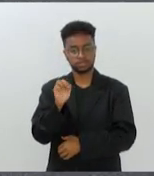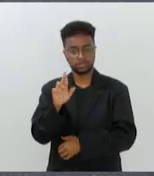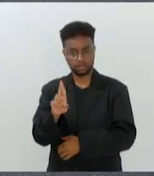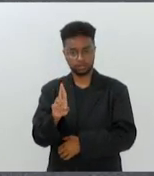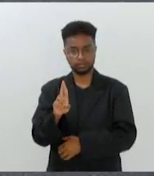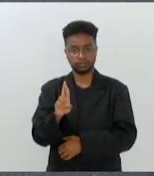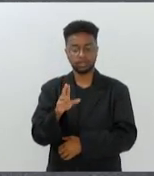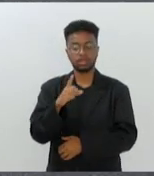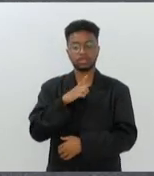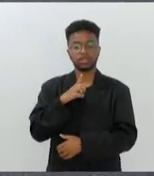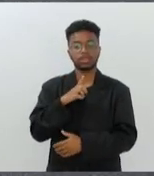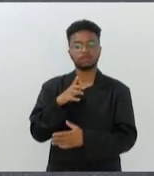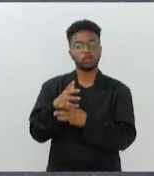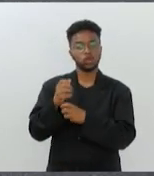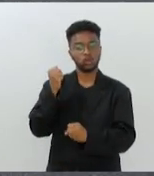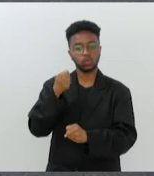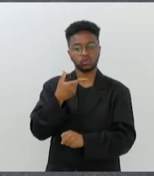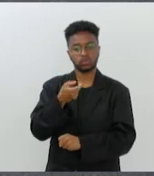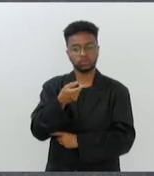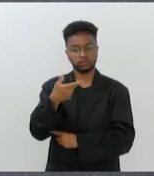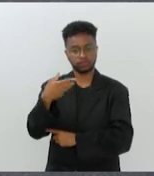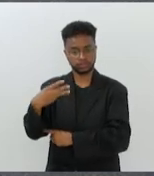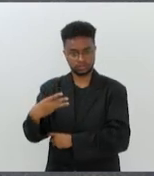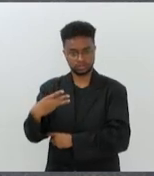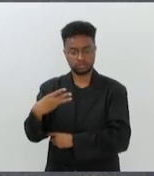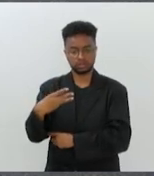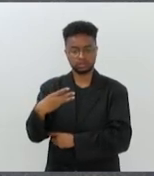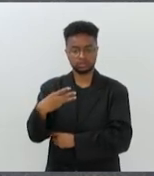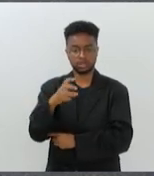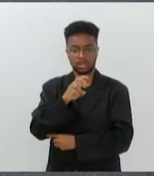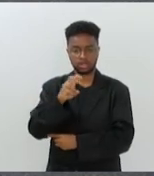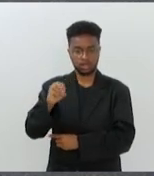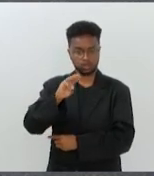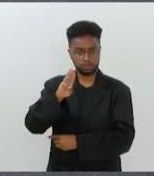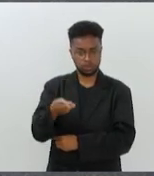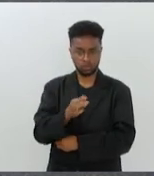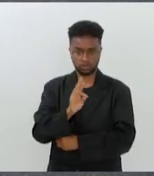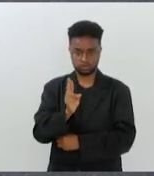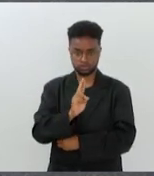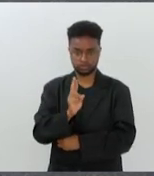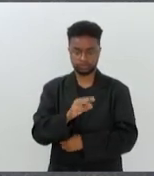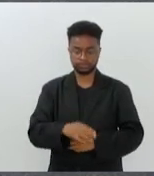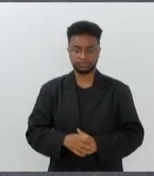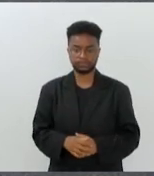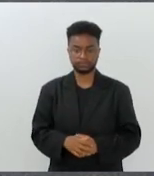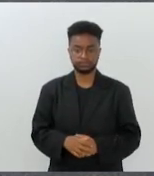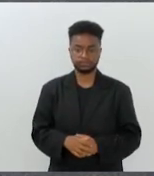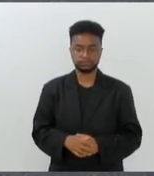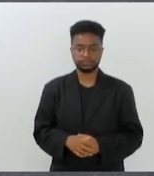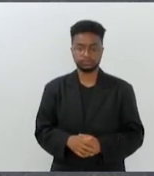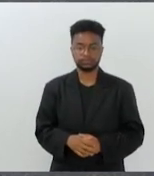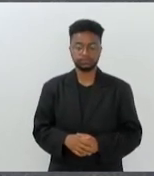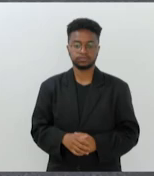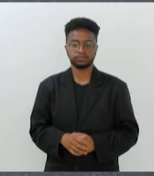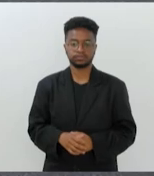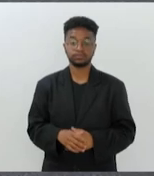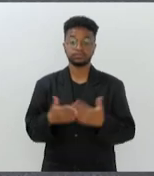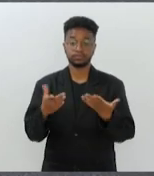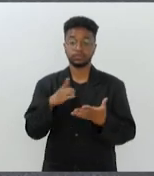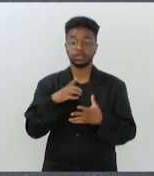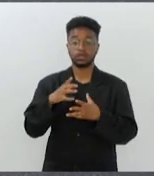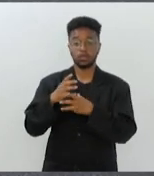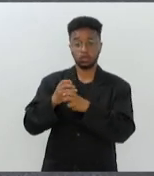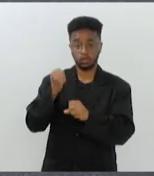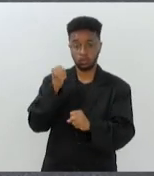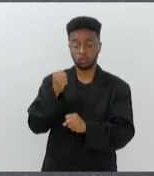teve de lucro líquido em 2023 500 milhões de reais. Ora, um lucro líquido de